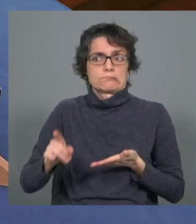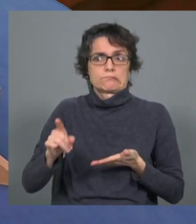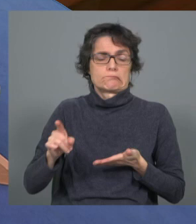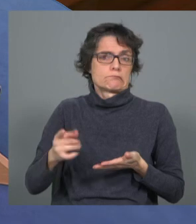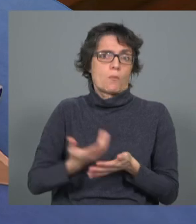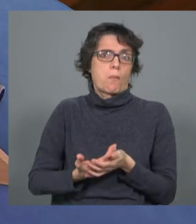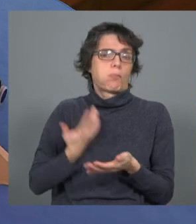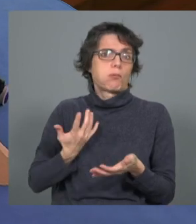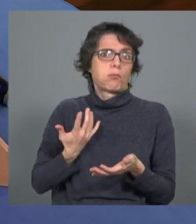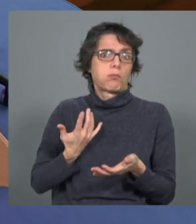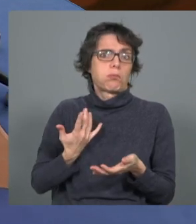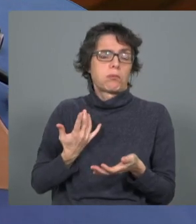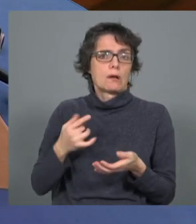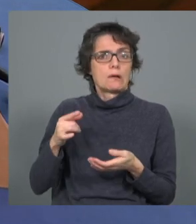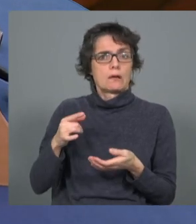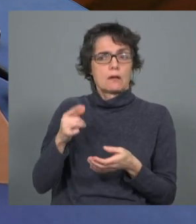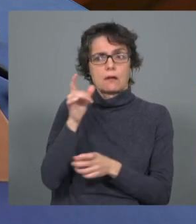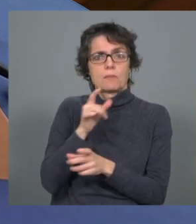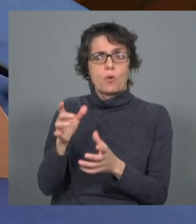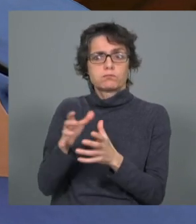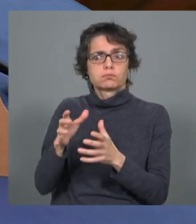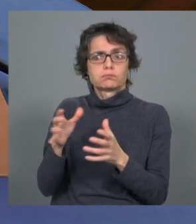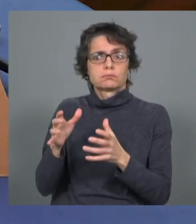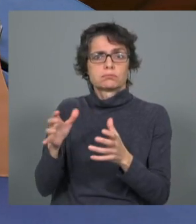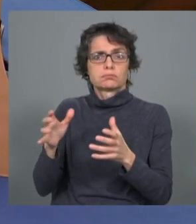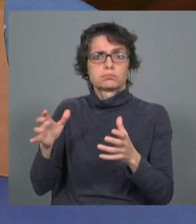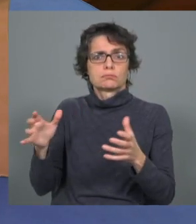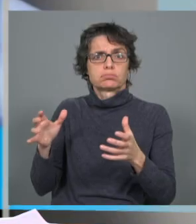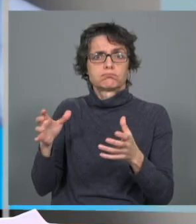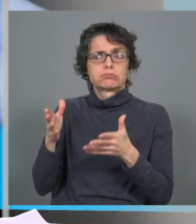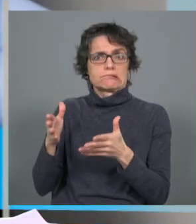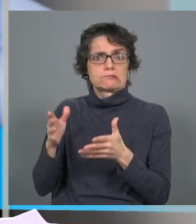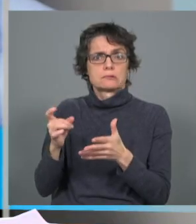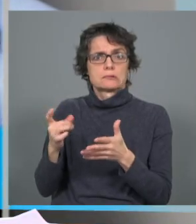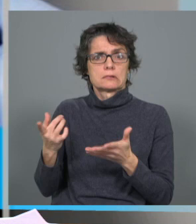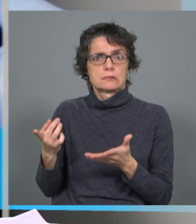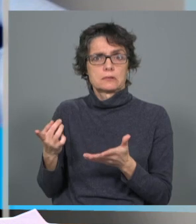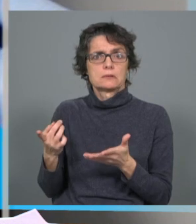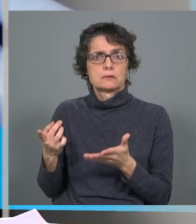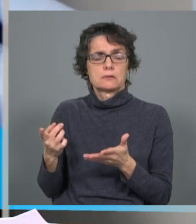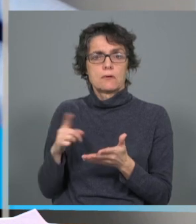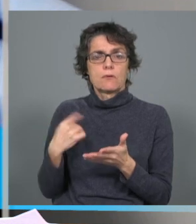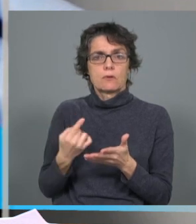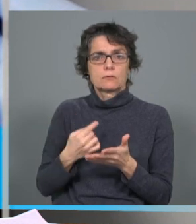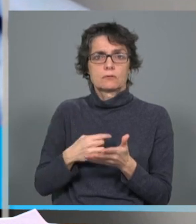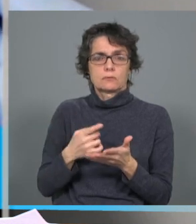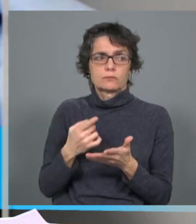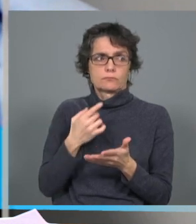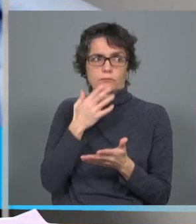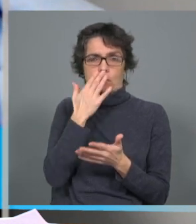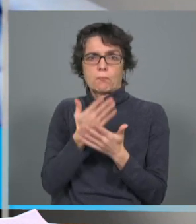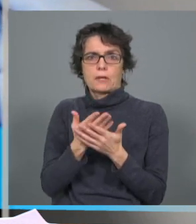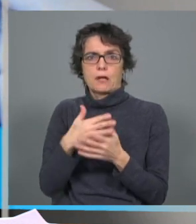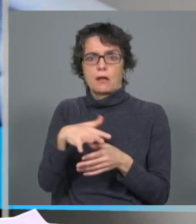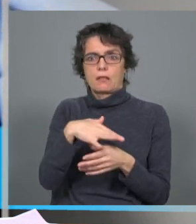das primeiras urgências e sentimos logo, a todos os níveis na Diocese, no Patriarcado, foi